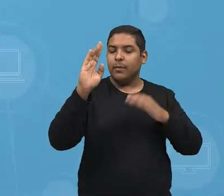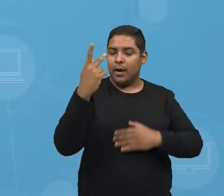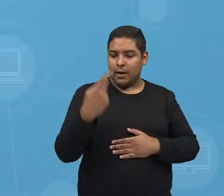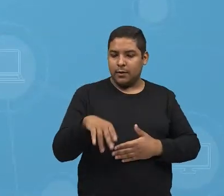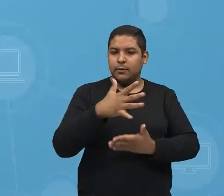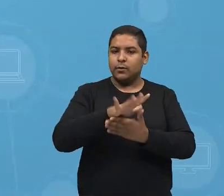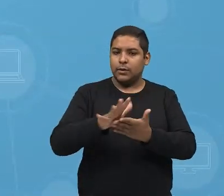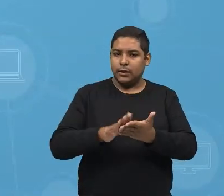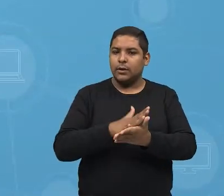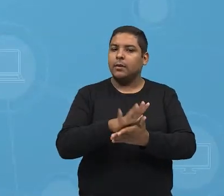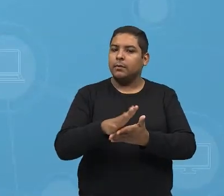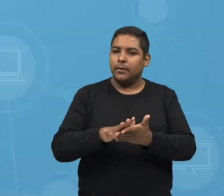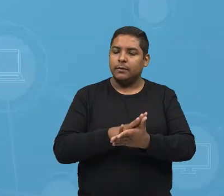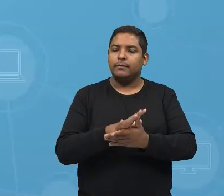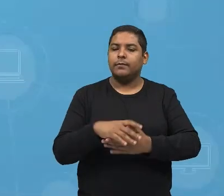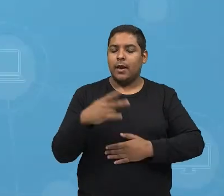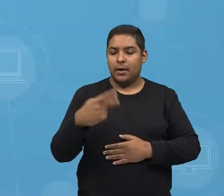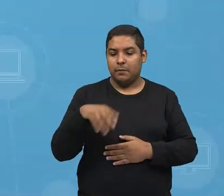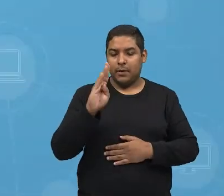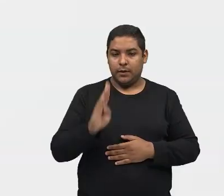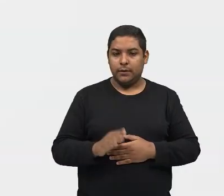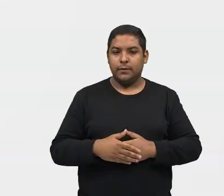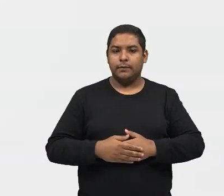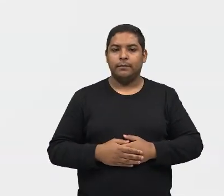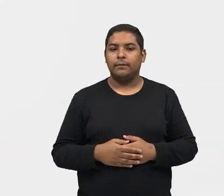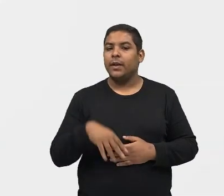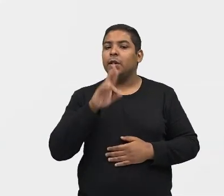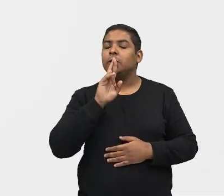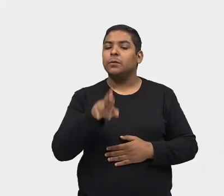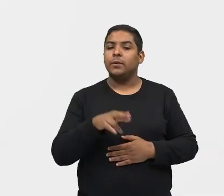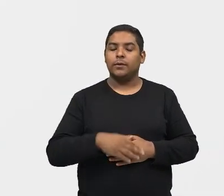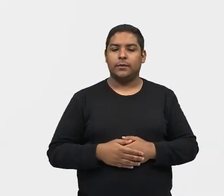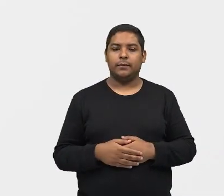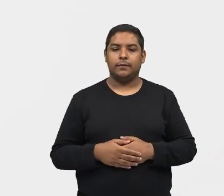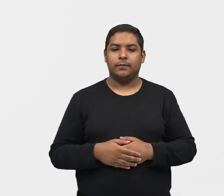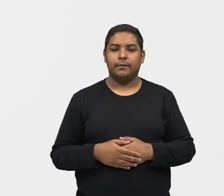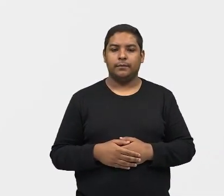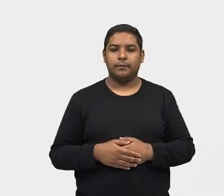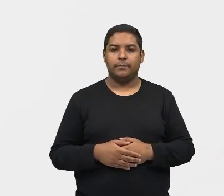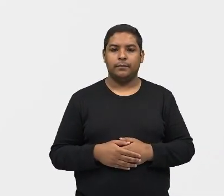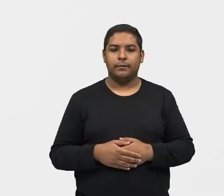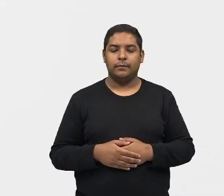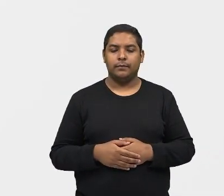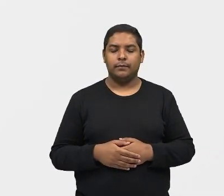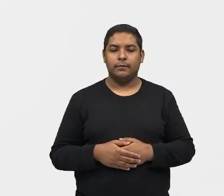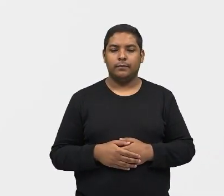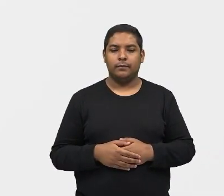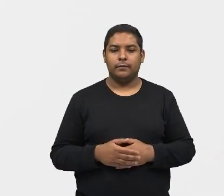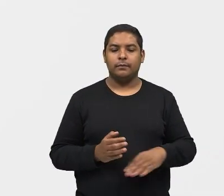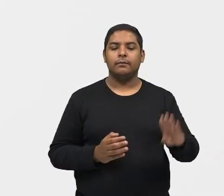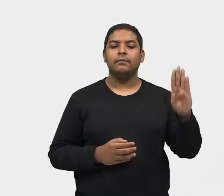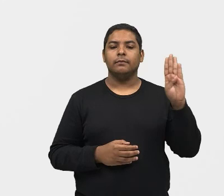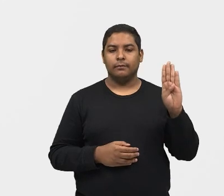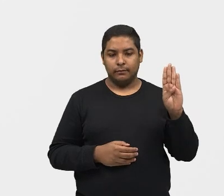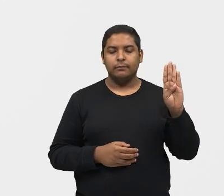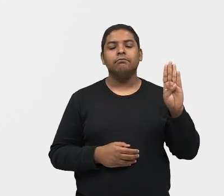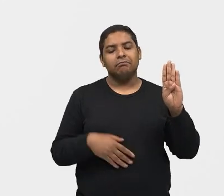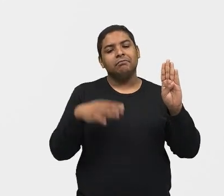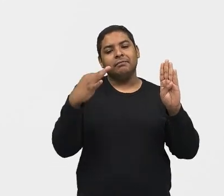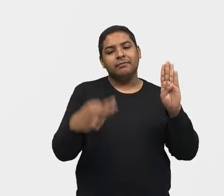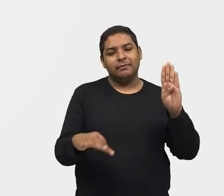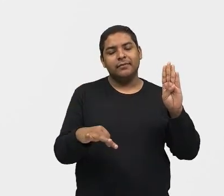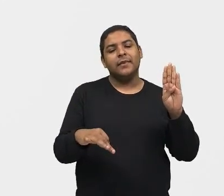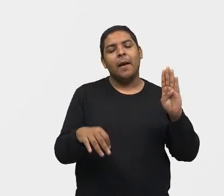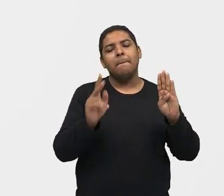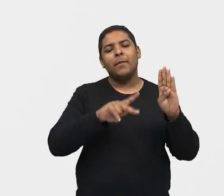no Brasil. Certo? Vamos ver a nossa resposta agora? Então, questão 1, a resposta é a B mesmo. Então, a professora